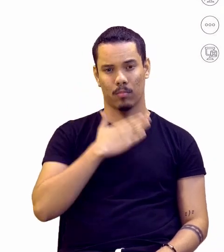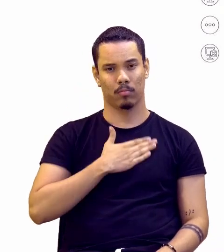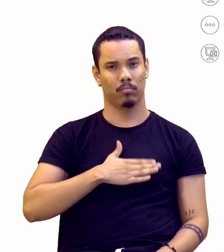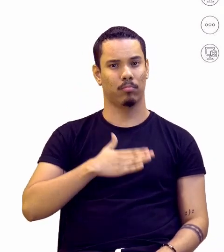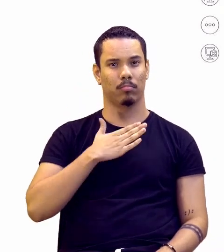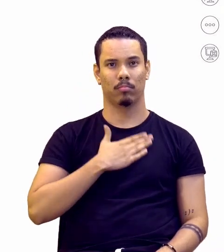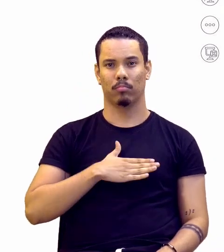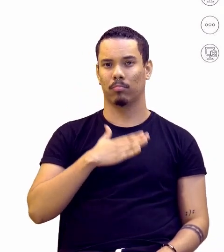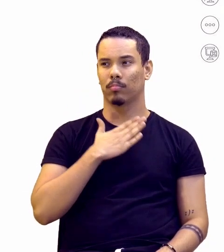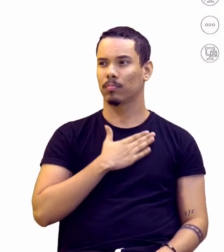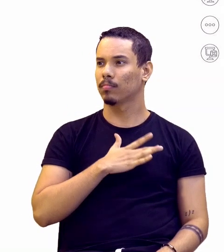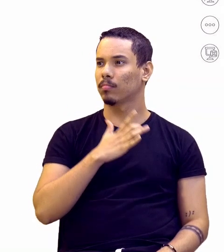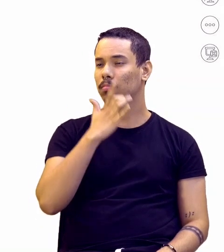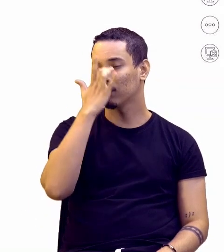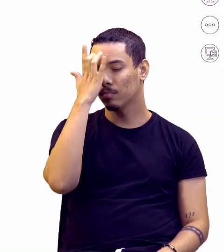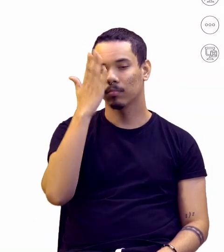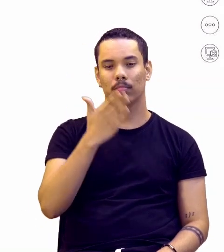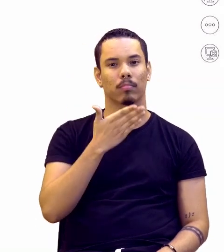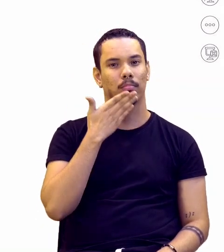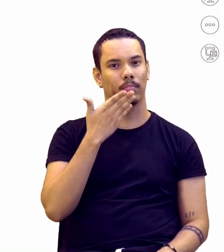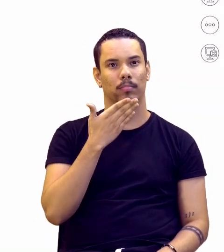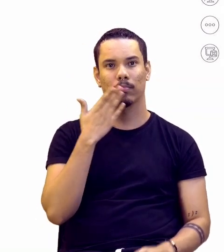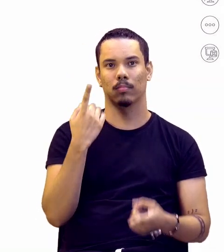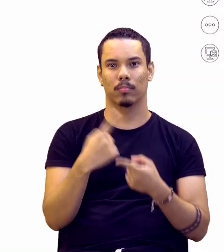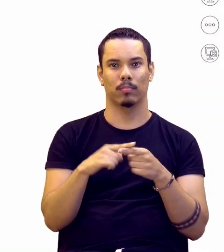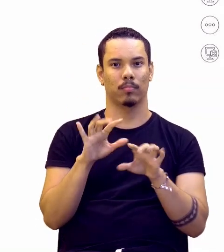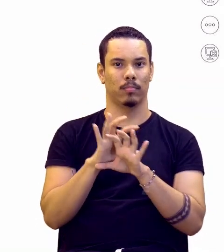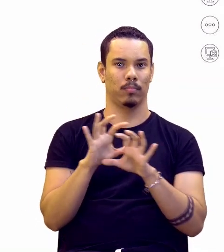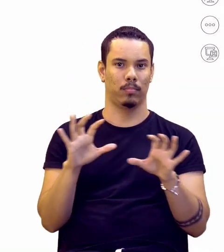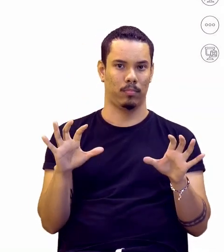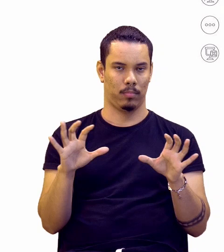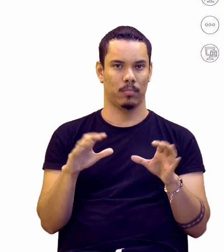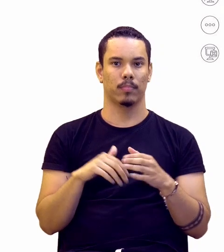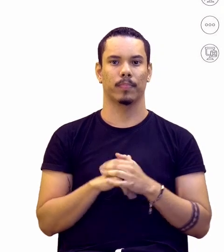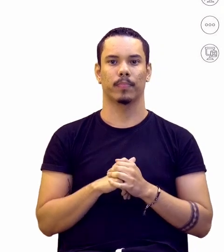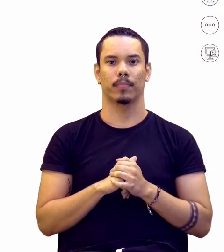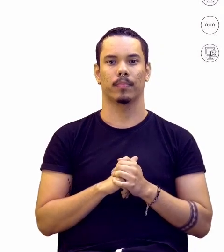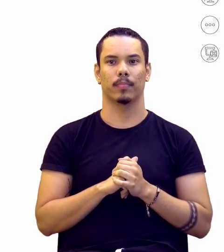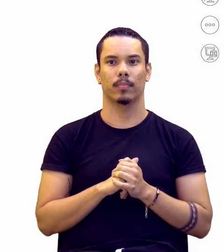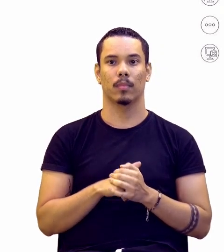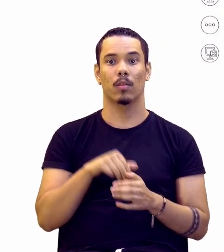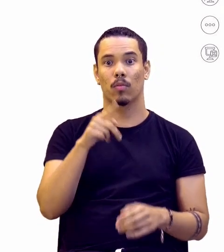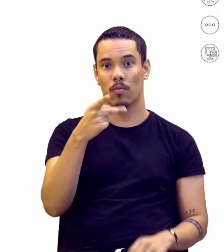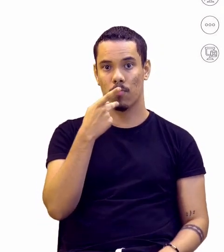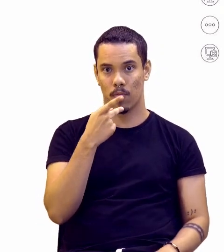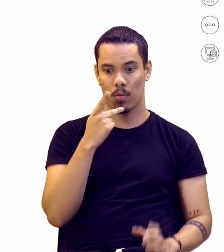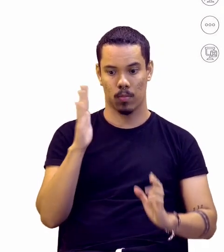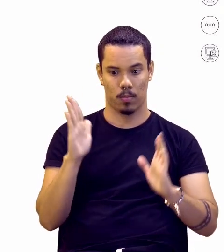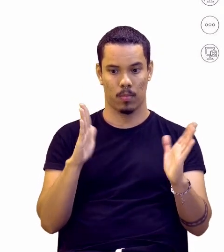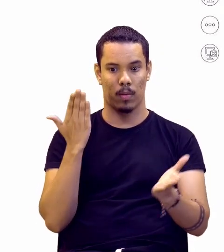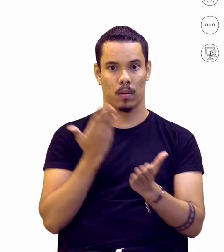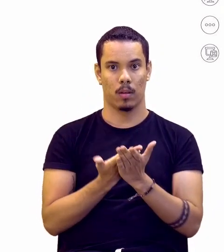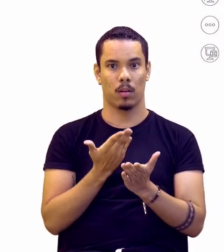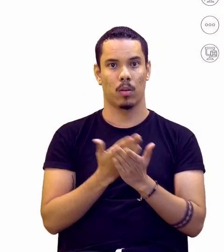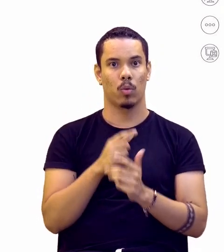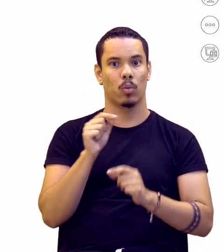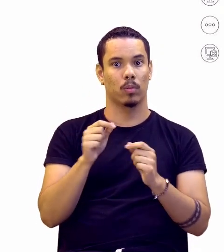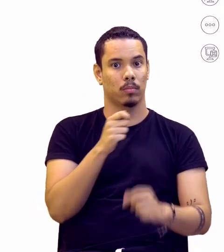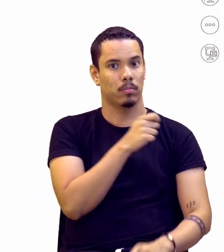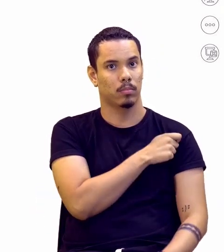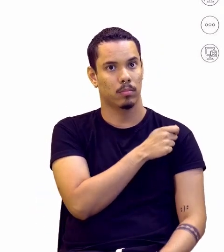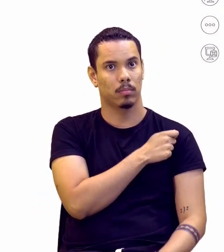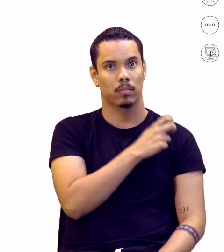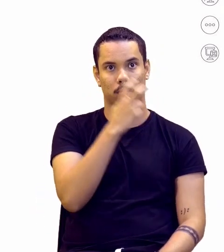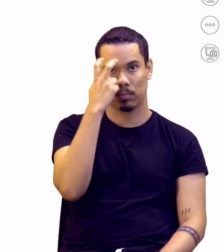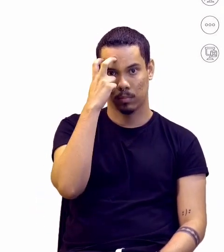Mamão com açúcar, essa questão aí, muito tranquila. Isso. Rapaz, você falou uma coisa durante a aula, que os alunos são inteligentes pra